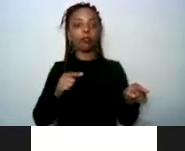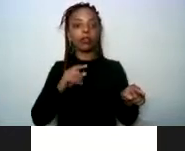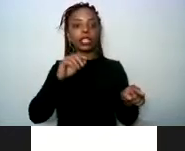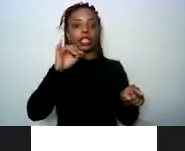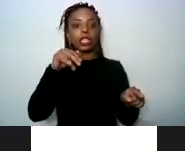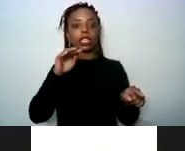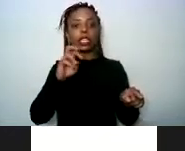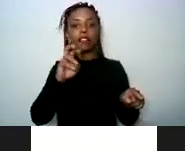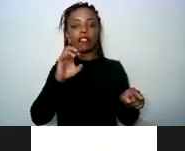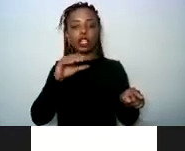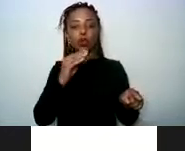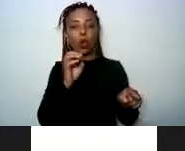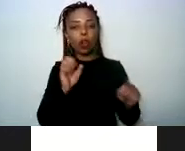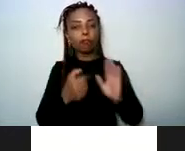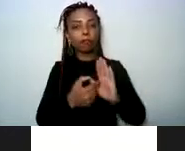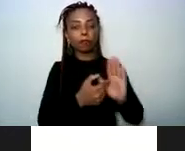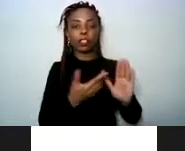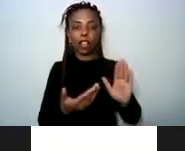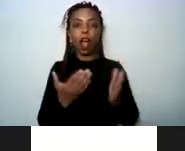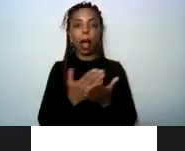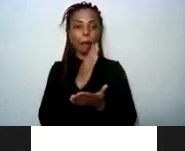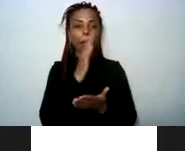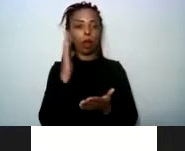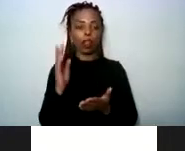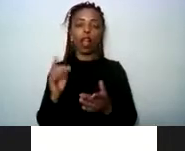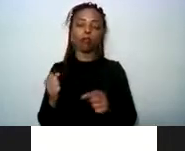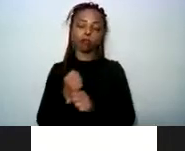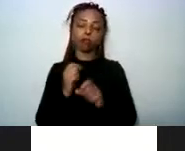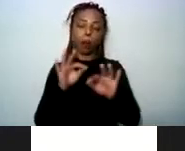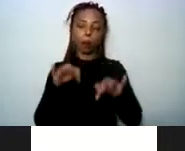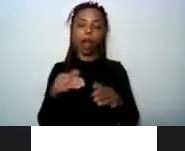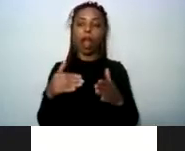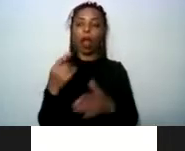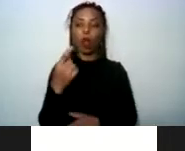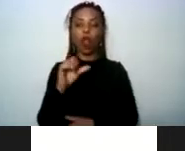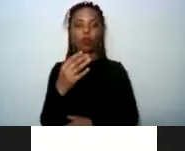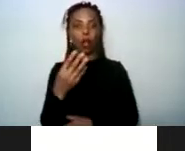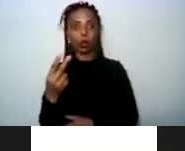sido constituída em 42 e está até hoje funcionando, em 2021,